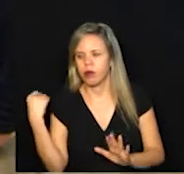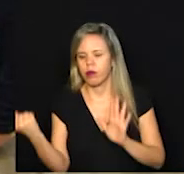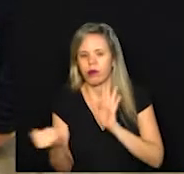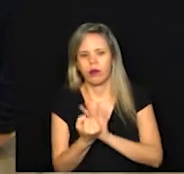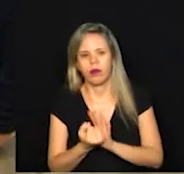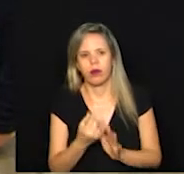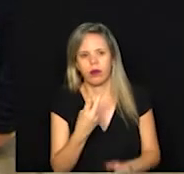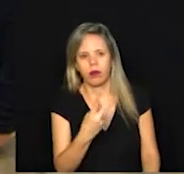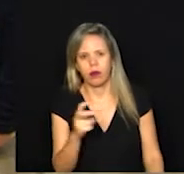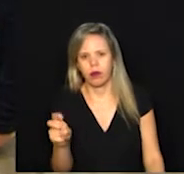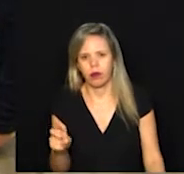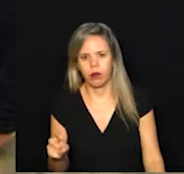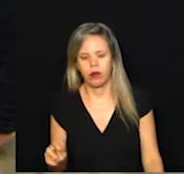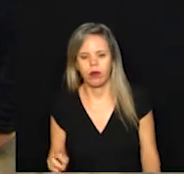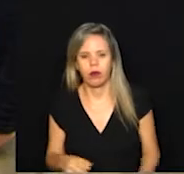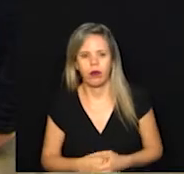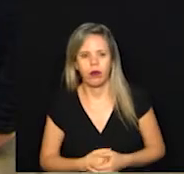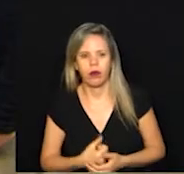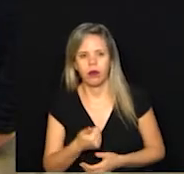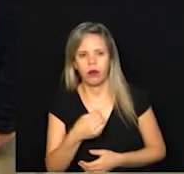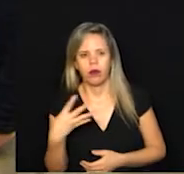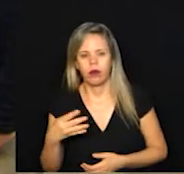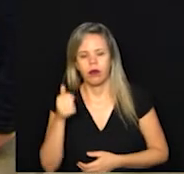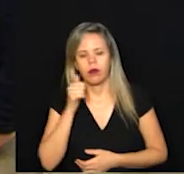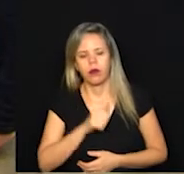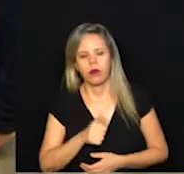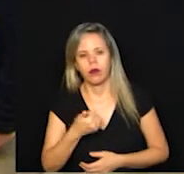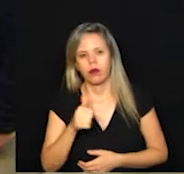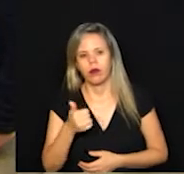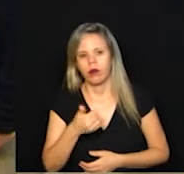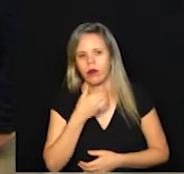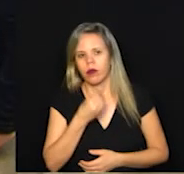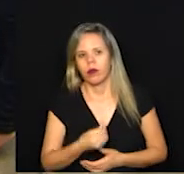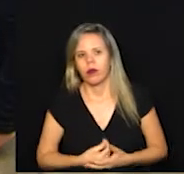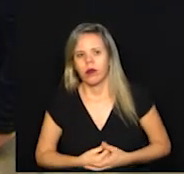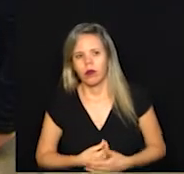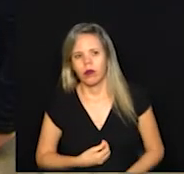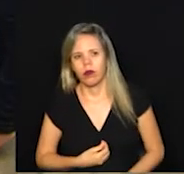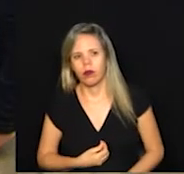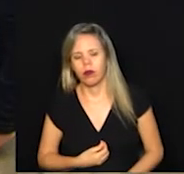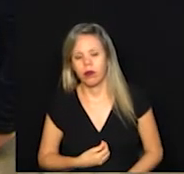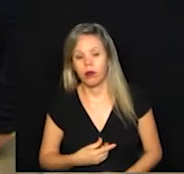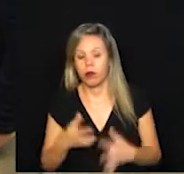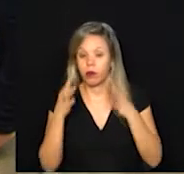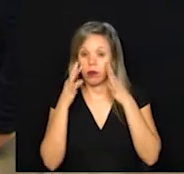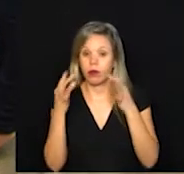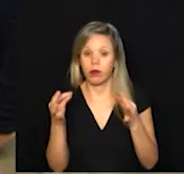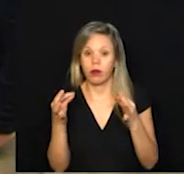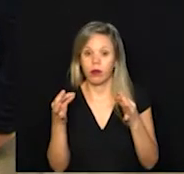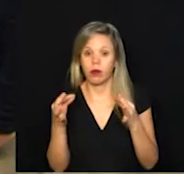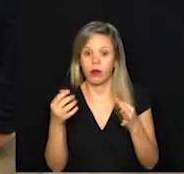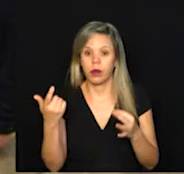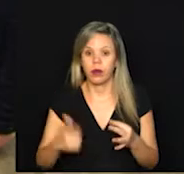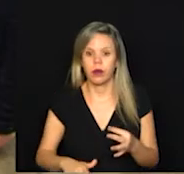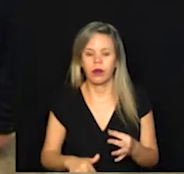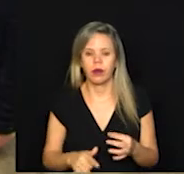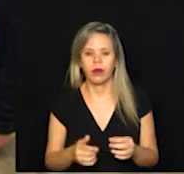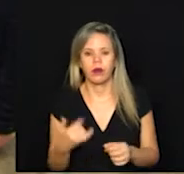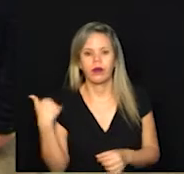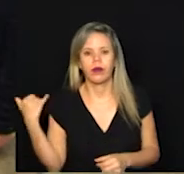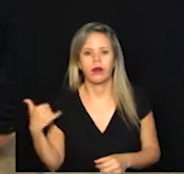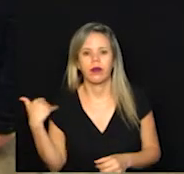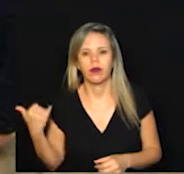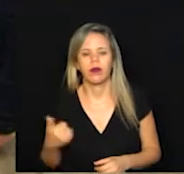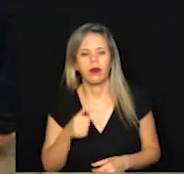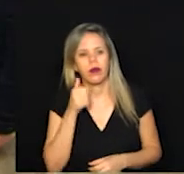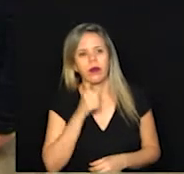dos 25 são com 14 mulheres e 11 homens. Chamam a atenção, mais uma vez, para a faixa